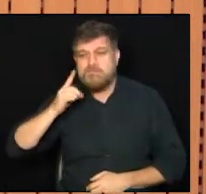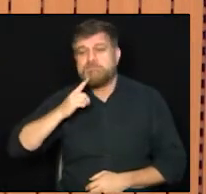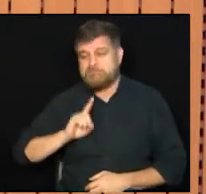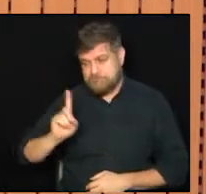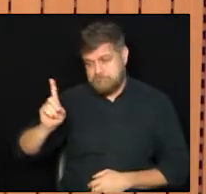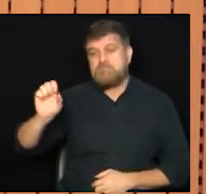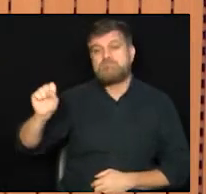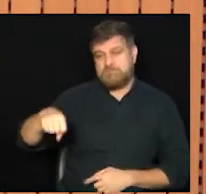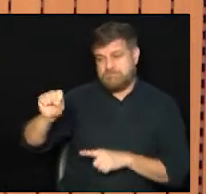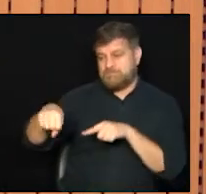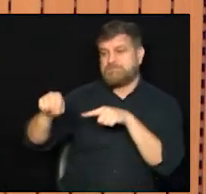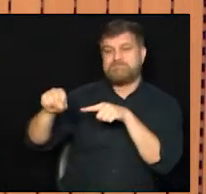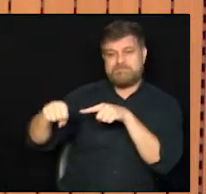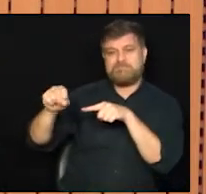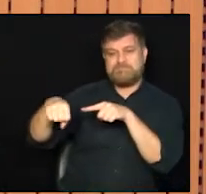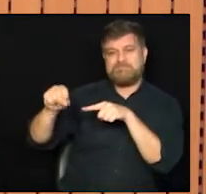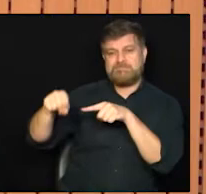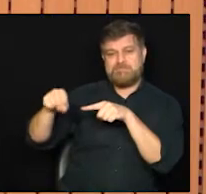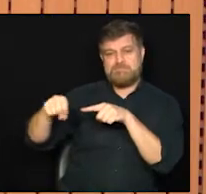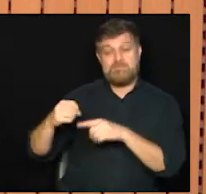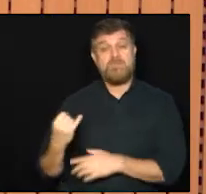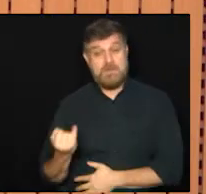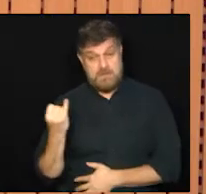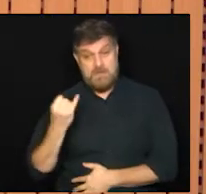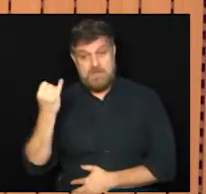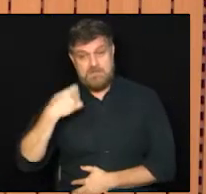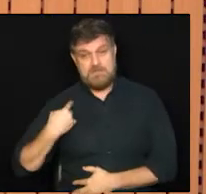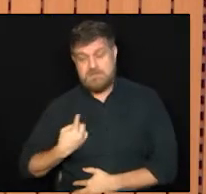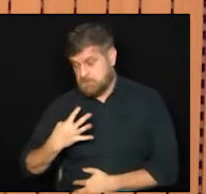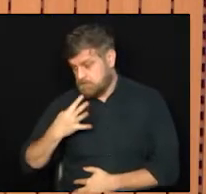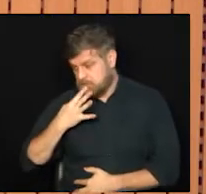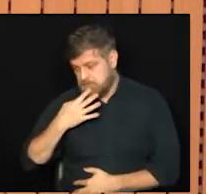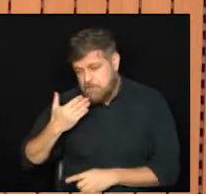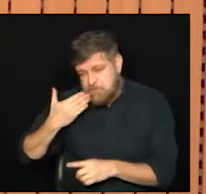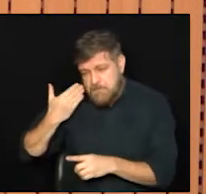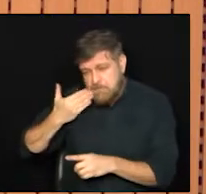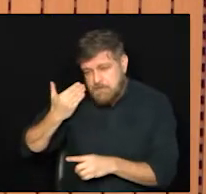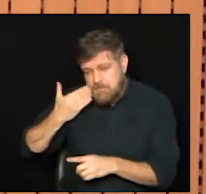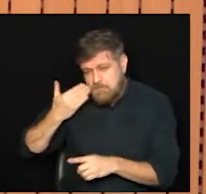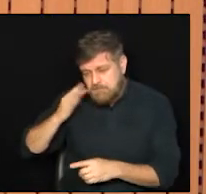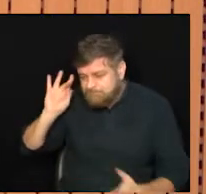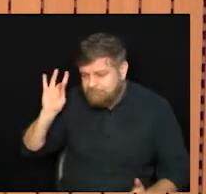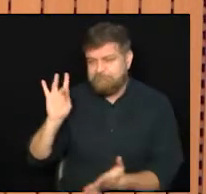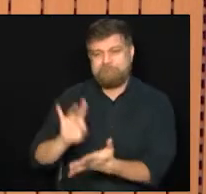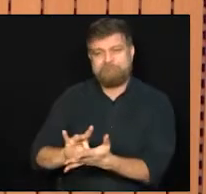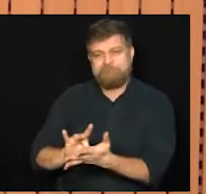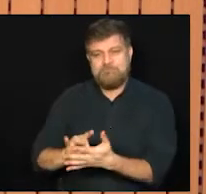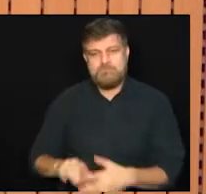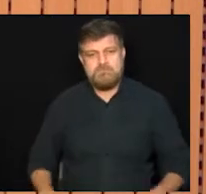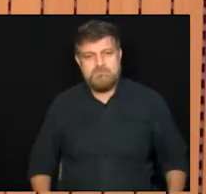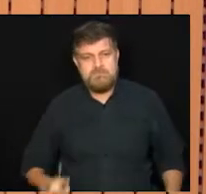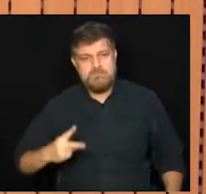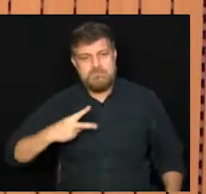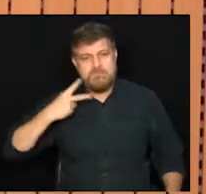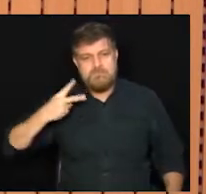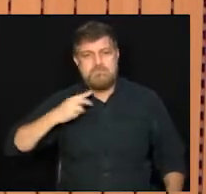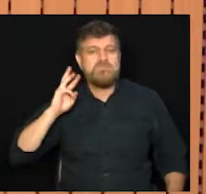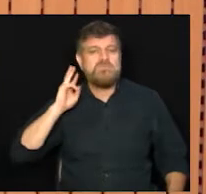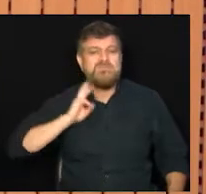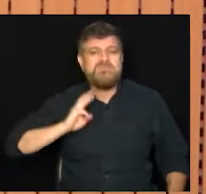concordando. Foi importante a gente conhecer essa realidade. O vereador Cecílio fez